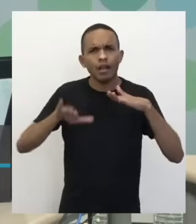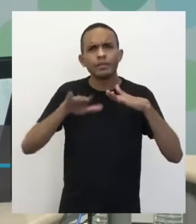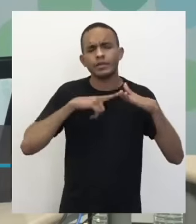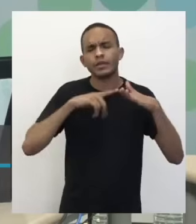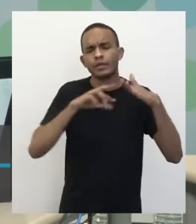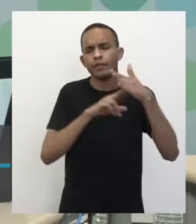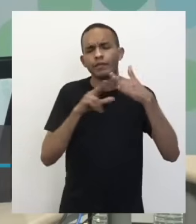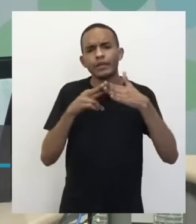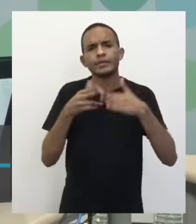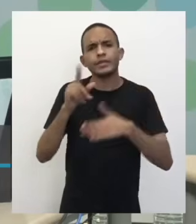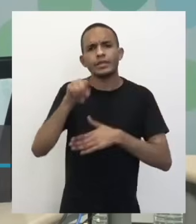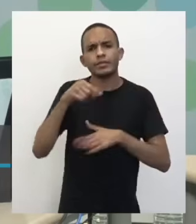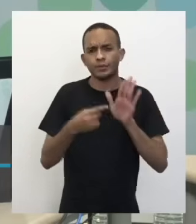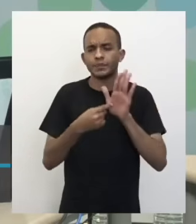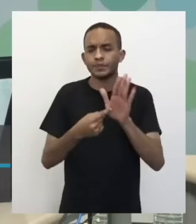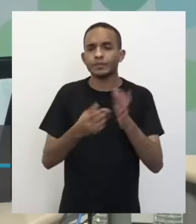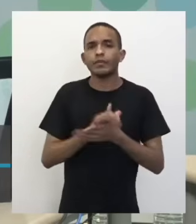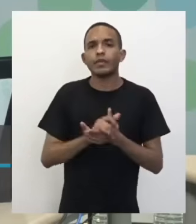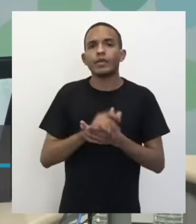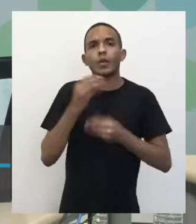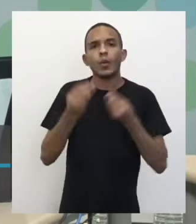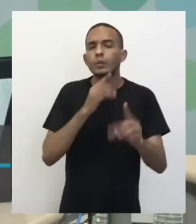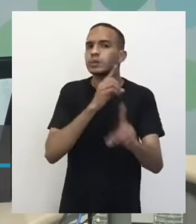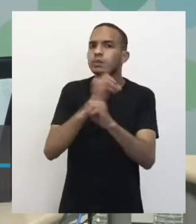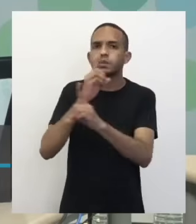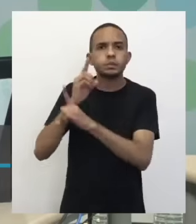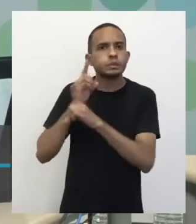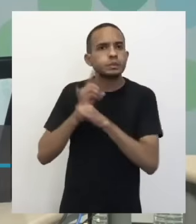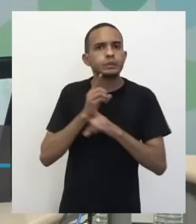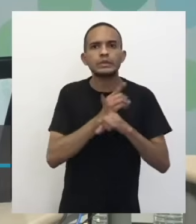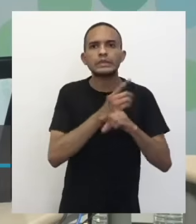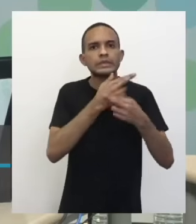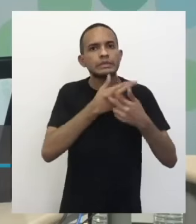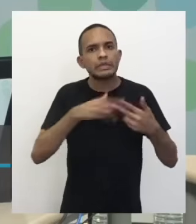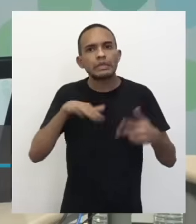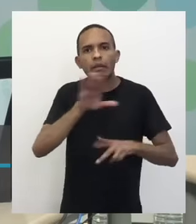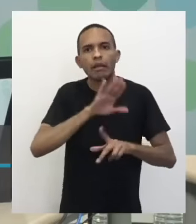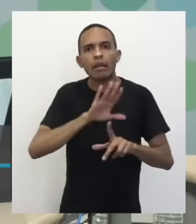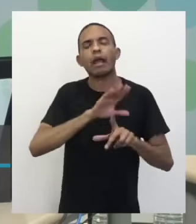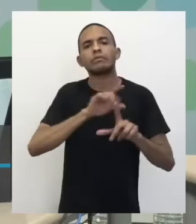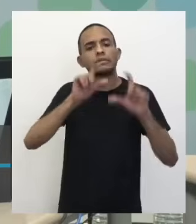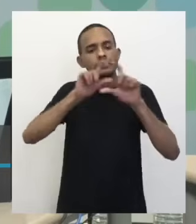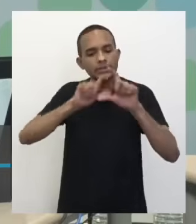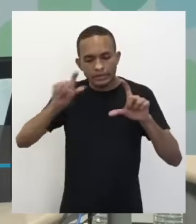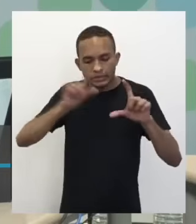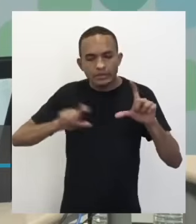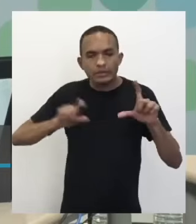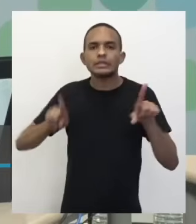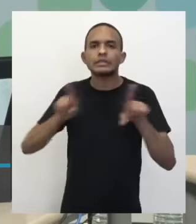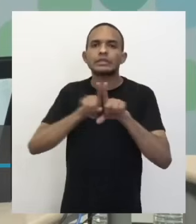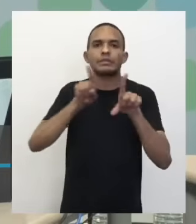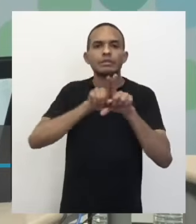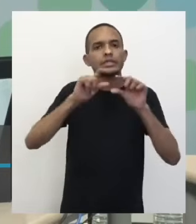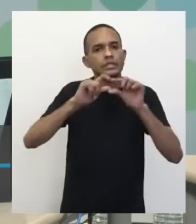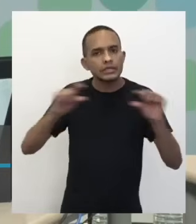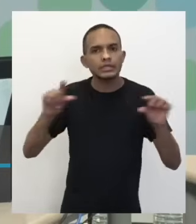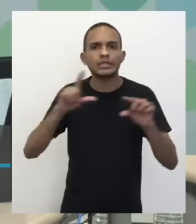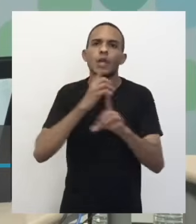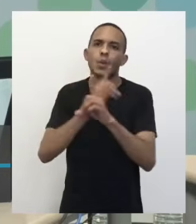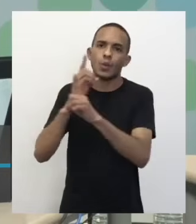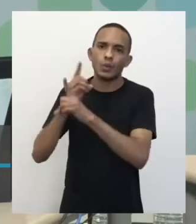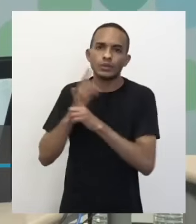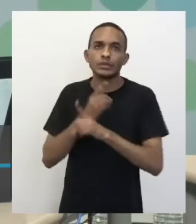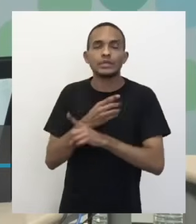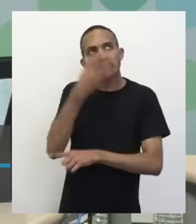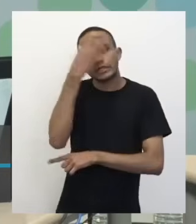feira, vocês vão conseguir colocar para mim, que a gente encontra muito disso também, é um universo de HQ e tirinha imenso, né? Que eu não lembro o nome da feira, meus alunos vão me